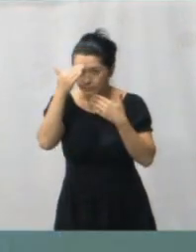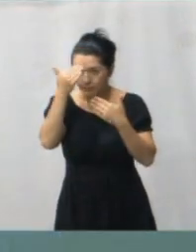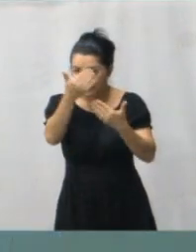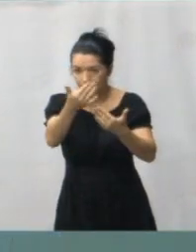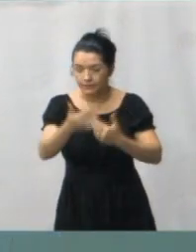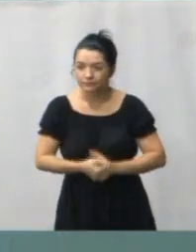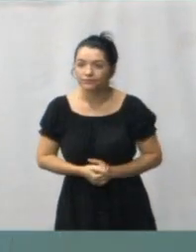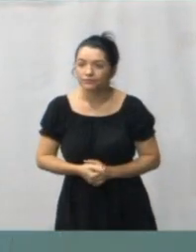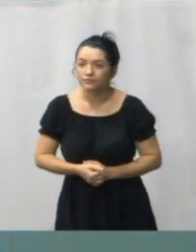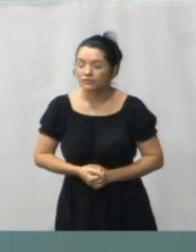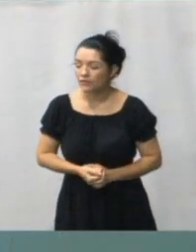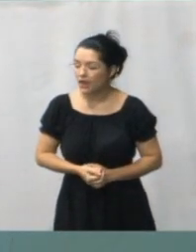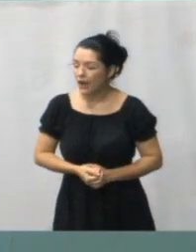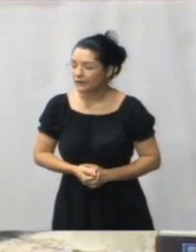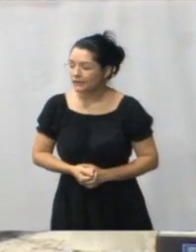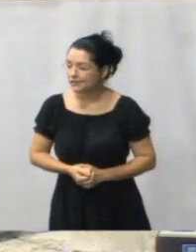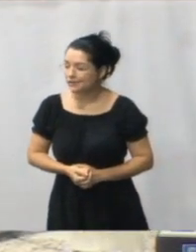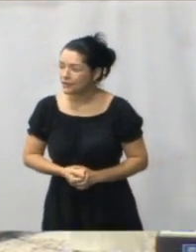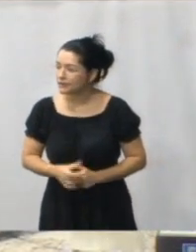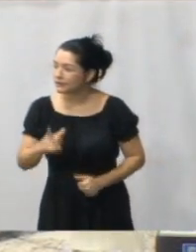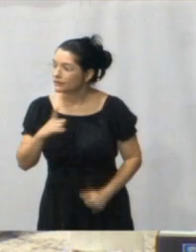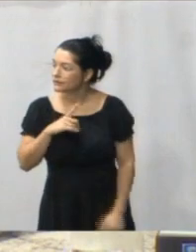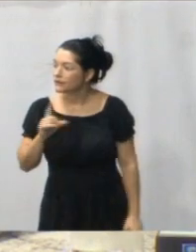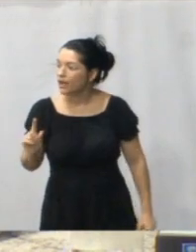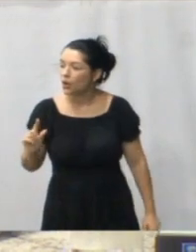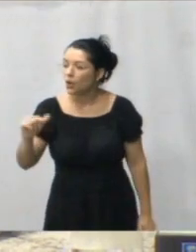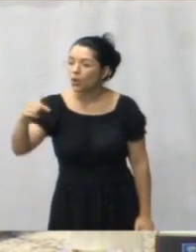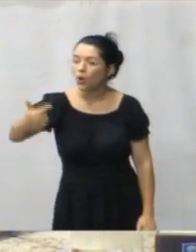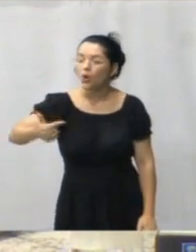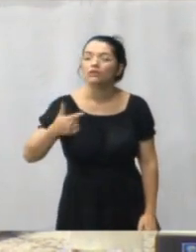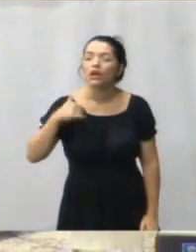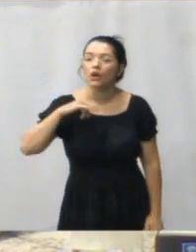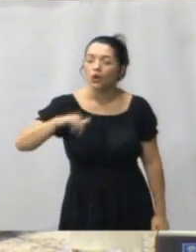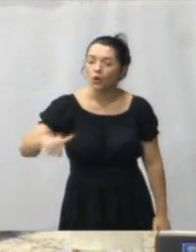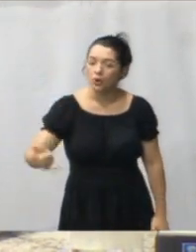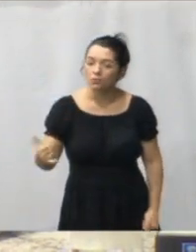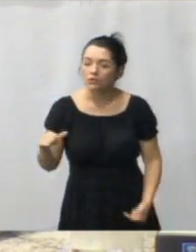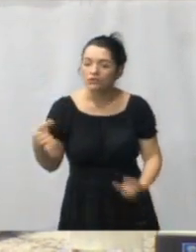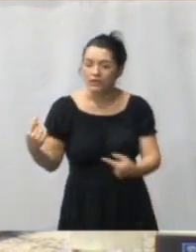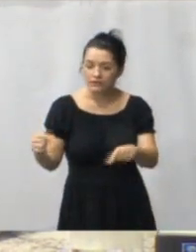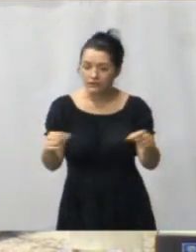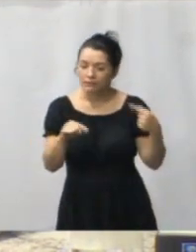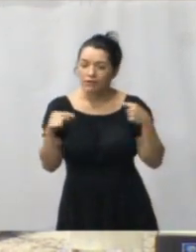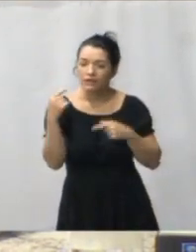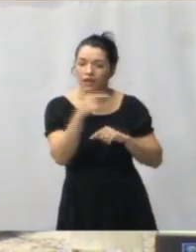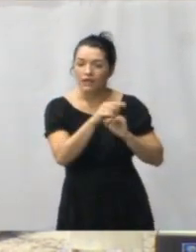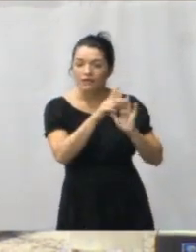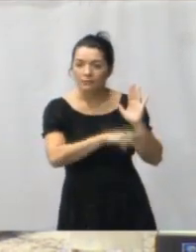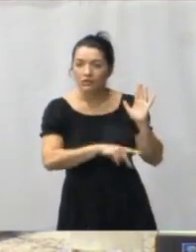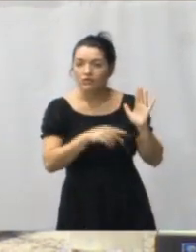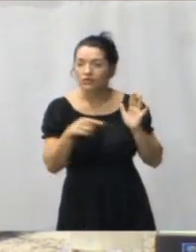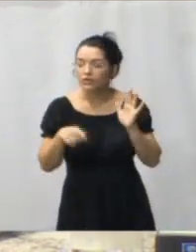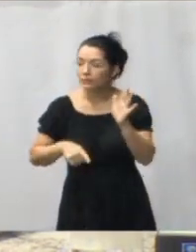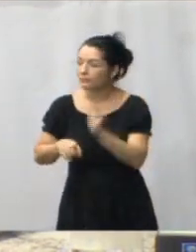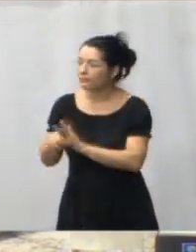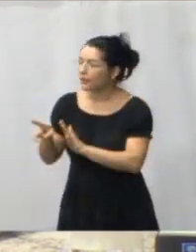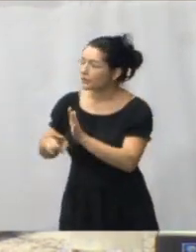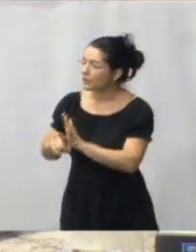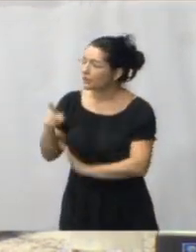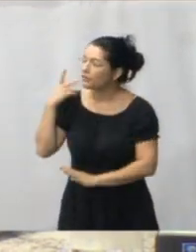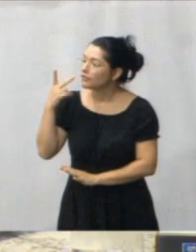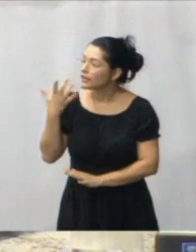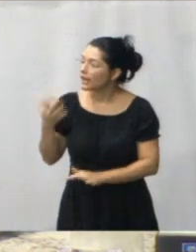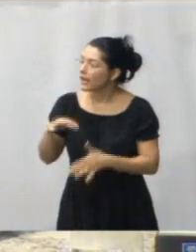A gente ainda vai ter oportunidade de debater o projeto. Perguntar se algum vereador ainda quer encaminhar a